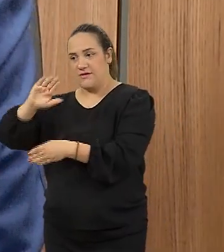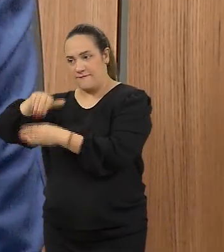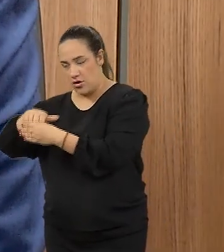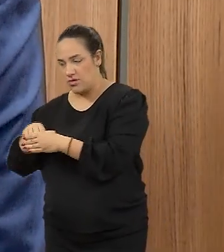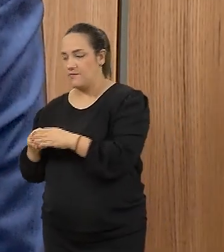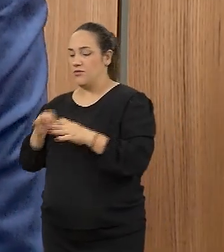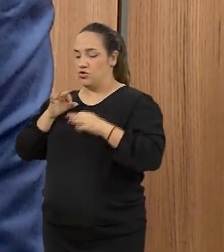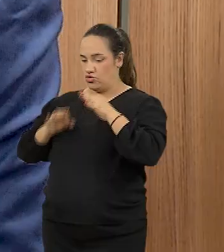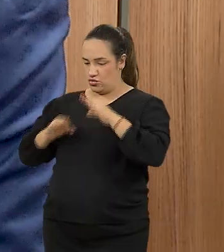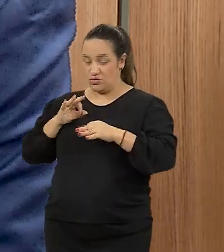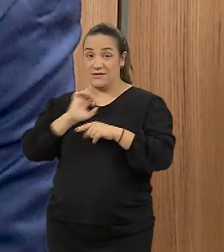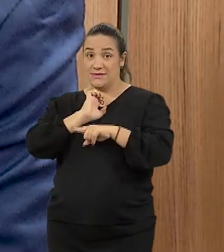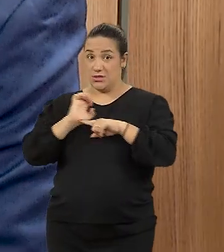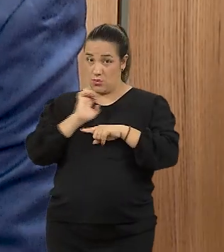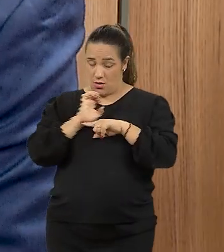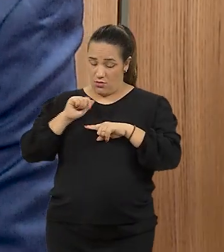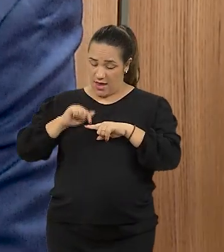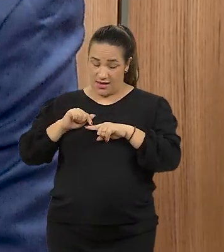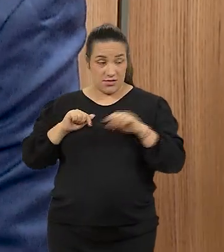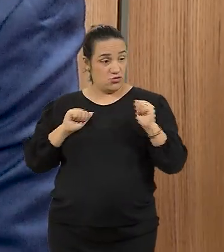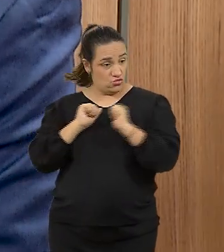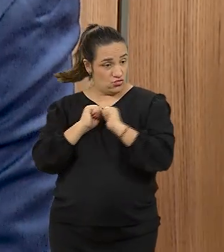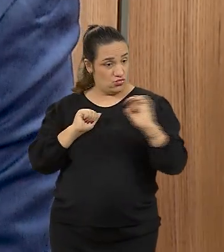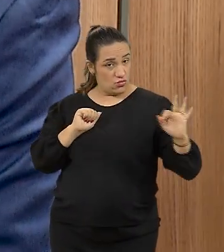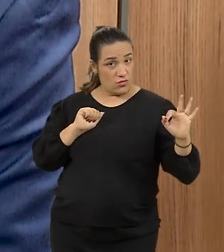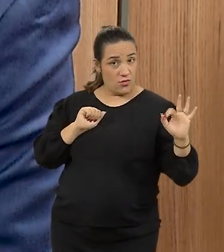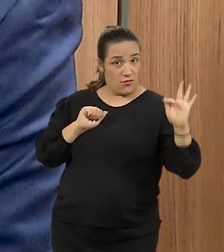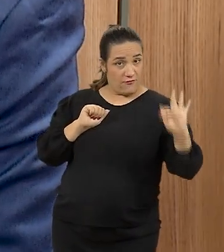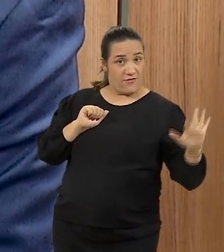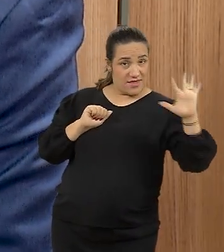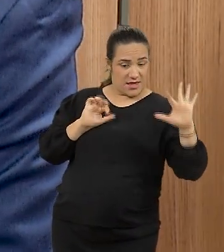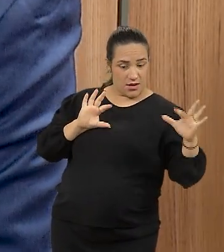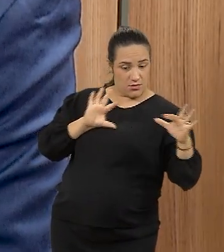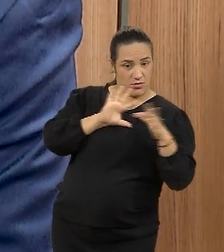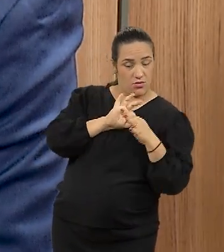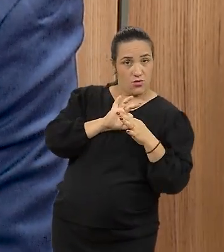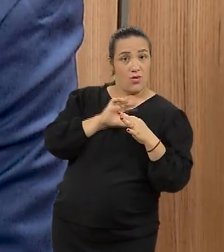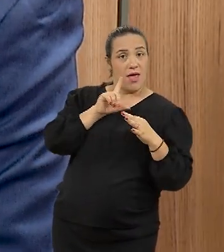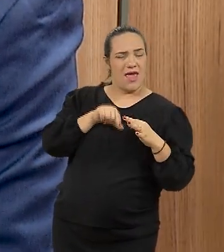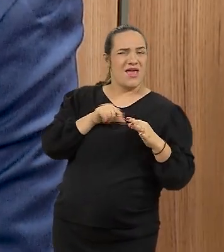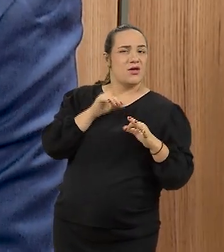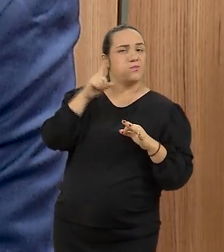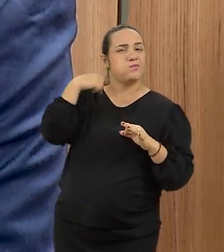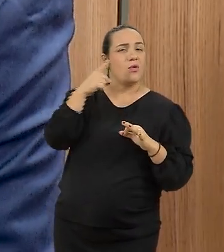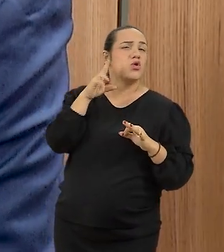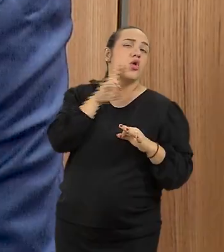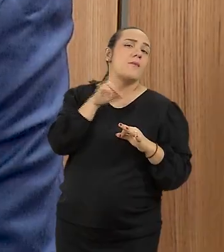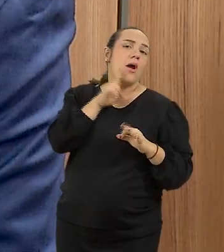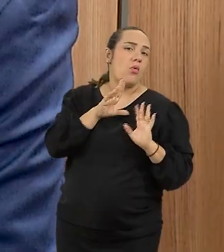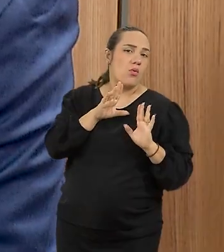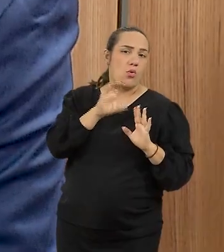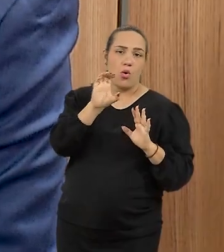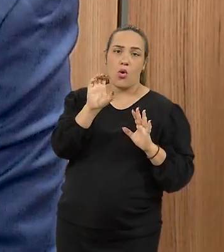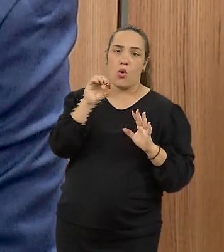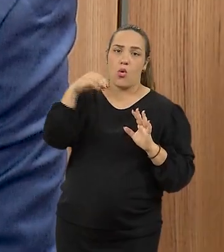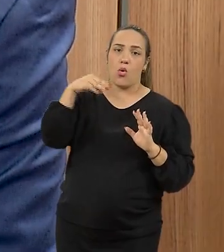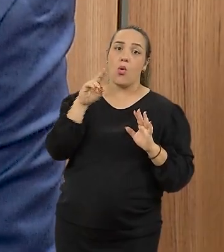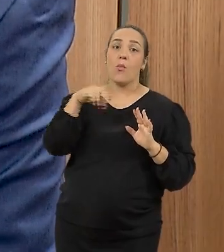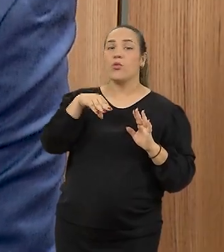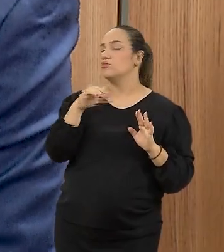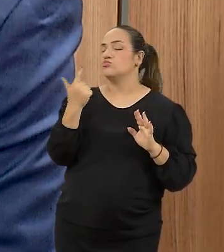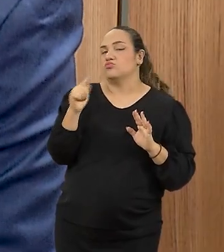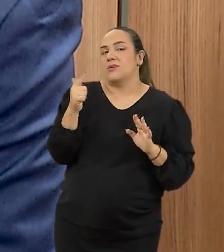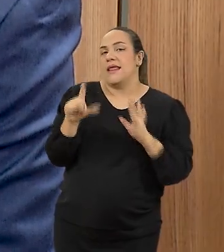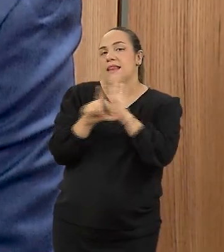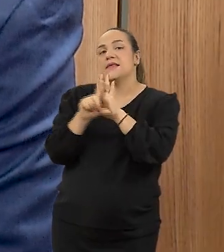e a jurisdição estadual. A jurisdição estadual, ao lado da jurisdição federal, ela aplica o que a gente chama de direito comum, o que não está na